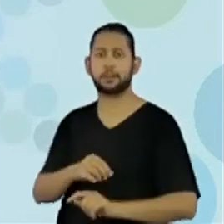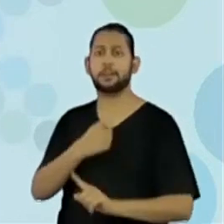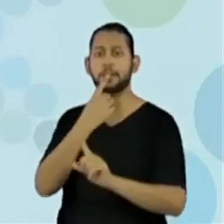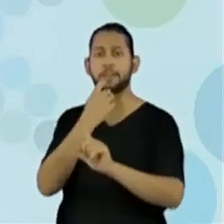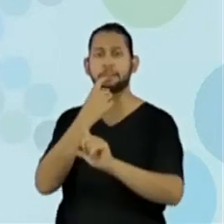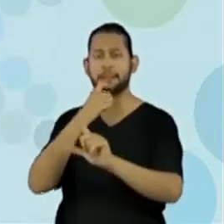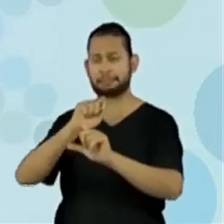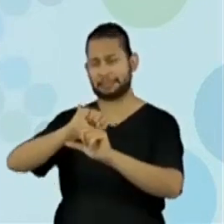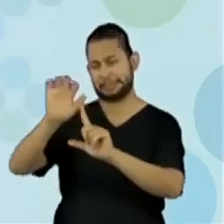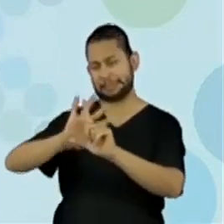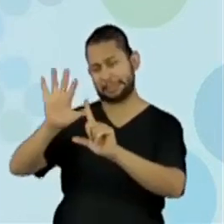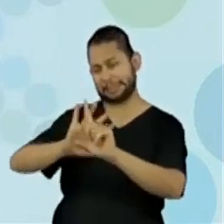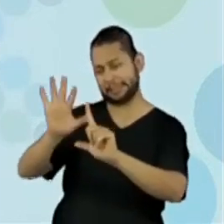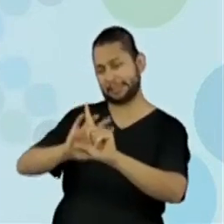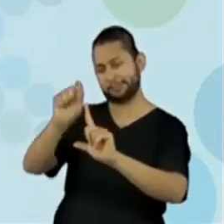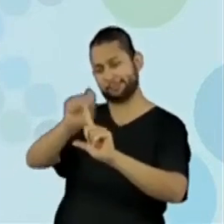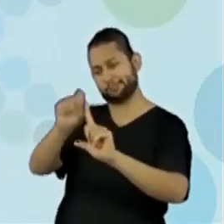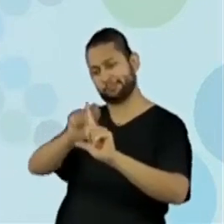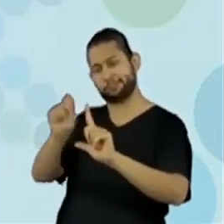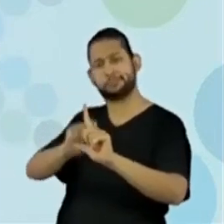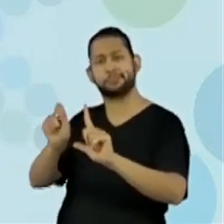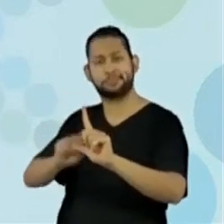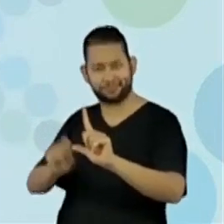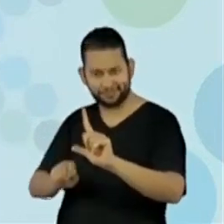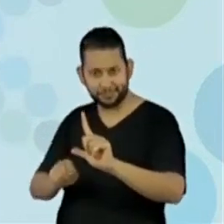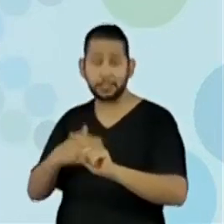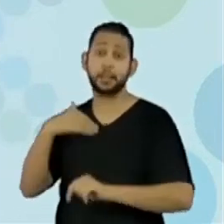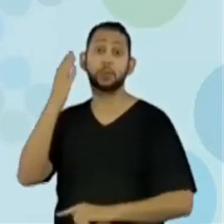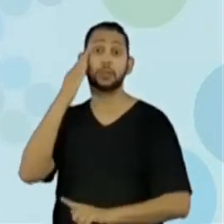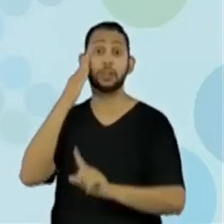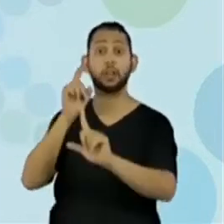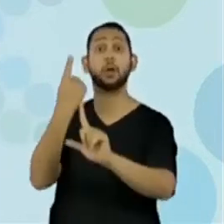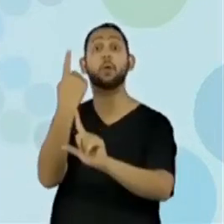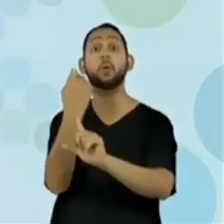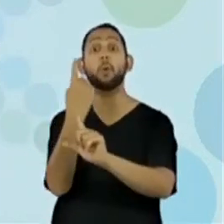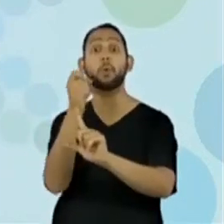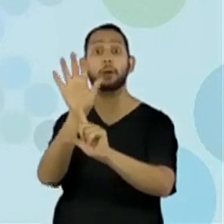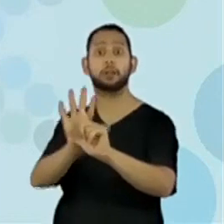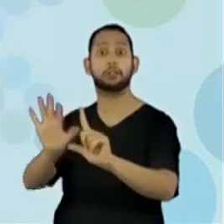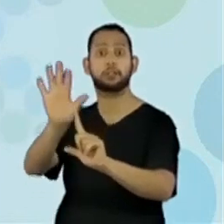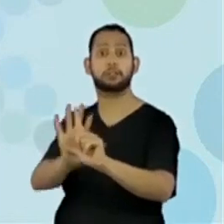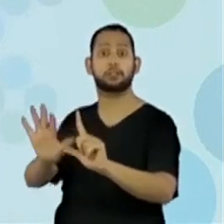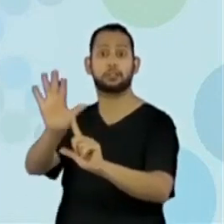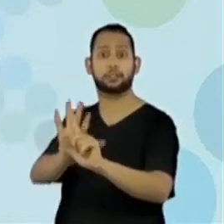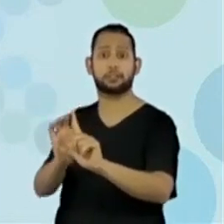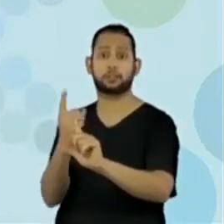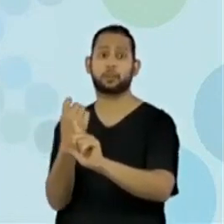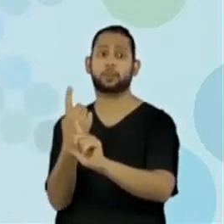Ó, nessa parte que eu estou pintando de vermelho, eu sei que eu tenho uma face, certo?